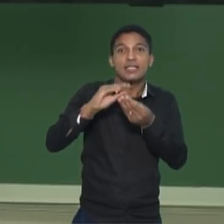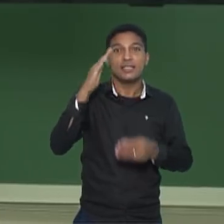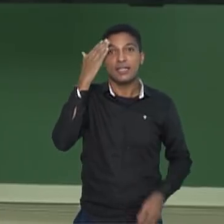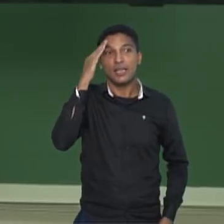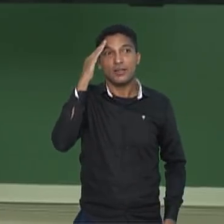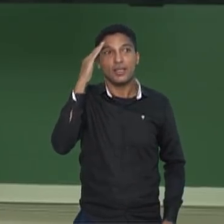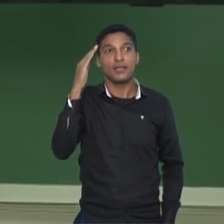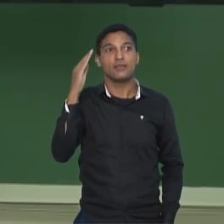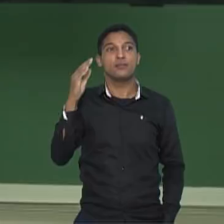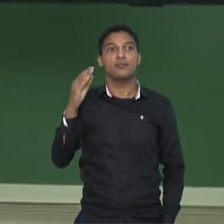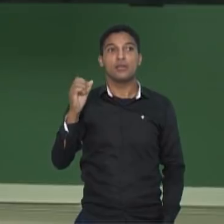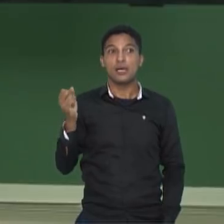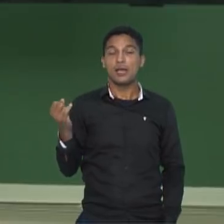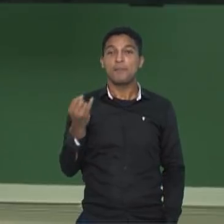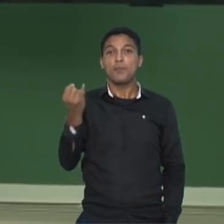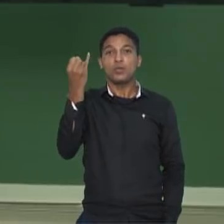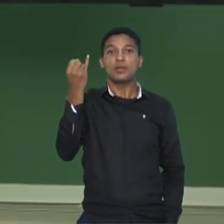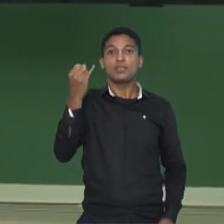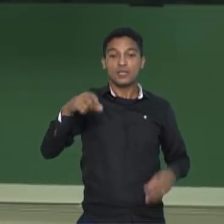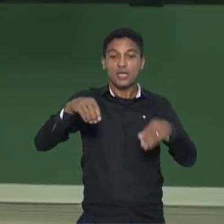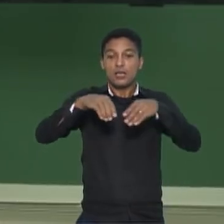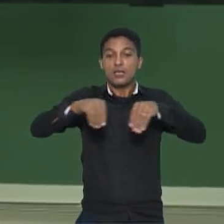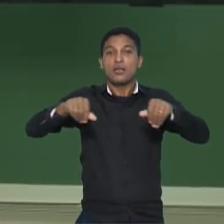hoje, a nossa retomada.